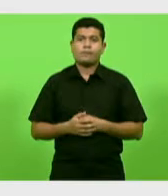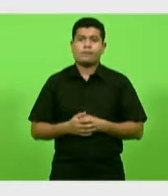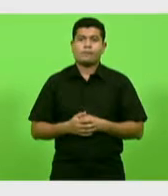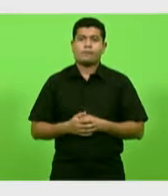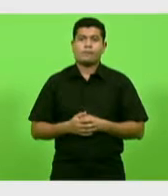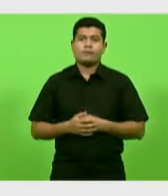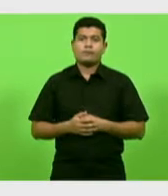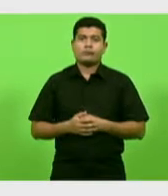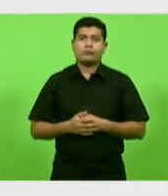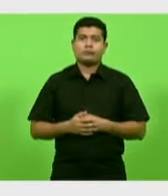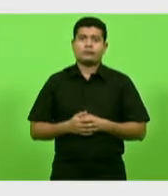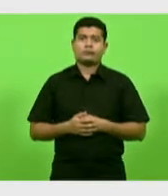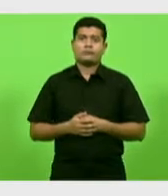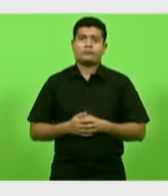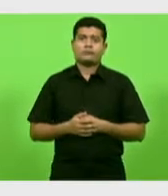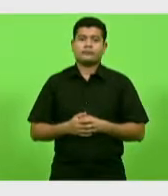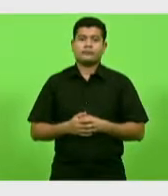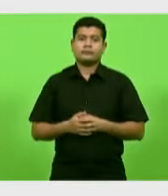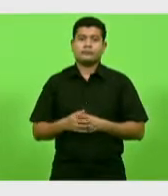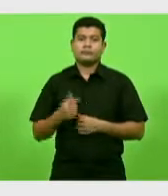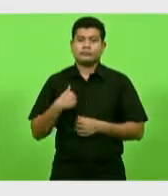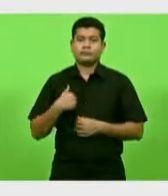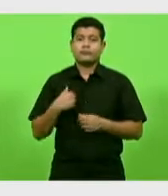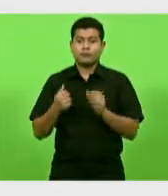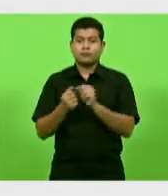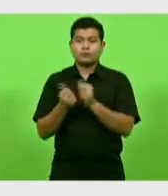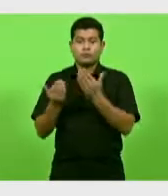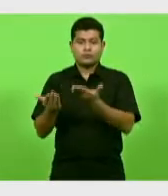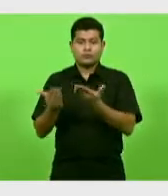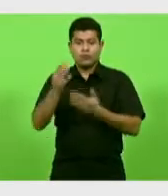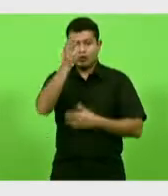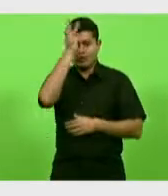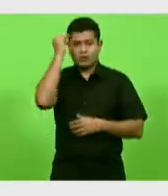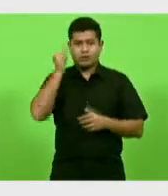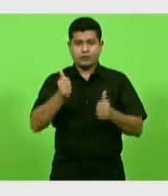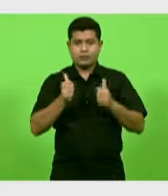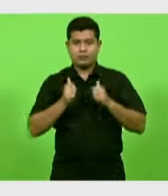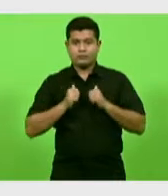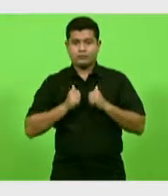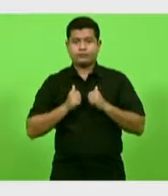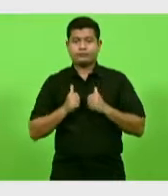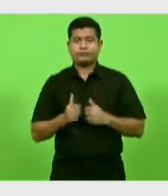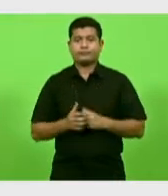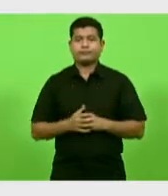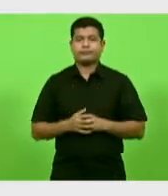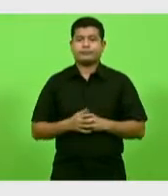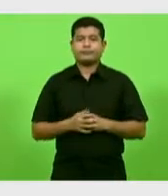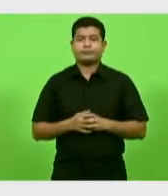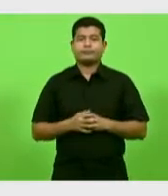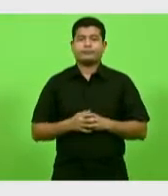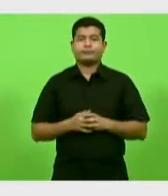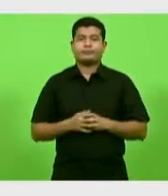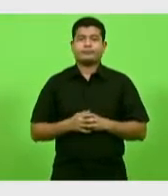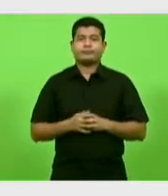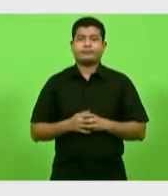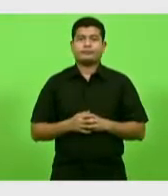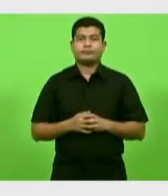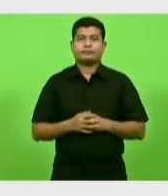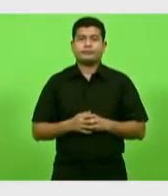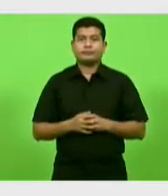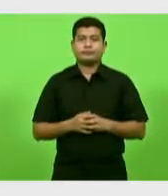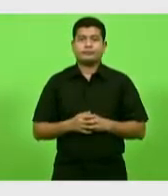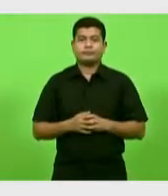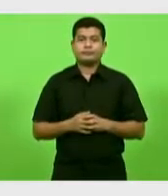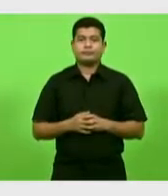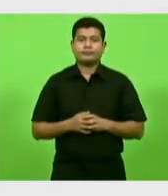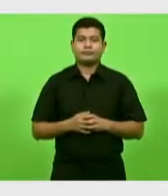Vou acompanhar a deputada Luciana Carminati, vou me abster, como, apesar de eu ser contra essa posição. Como mas vou te acompanhar, Lu.